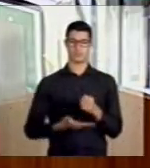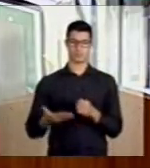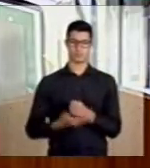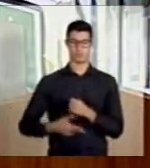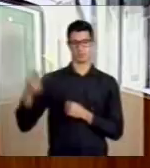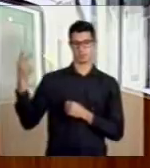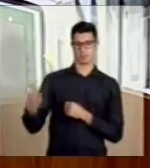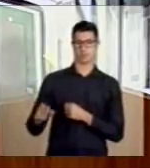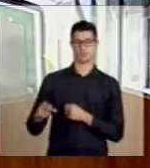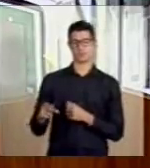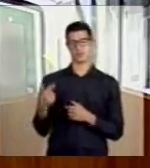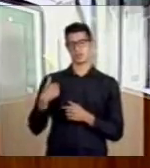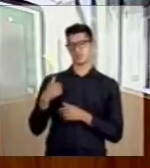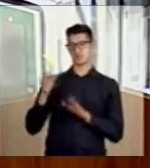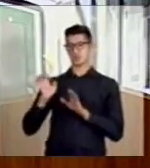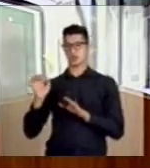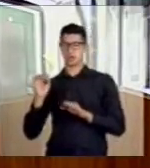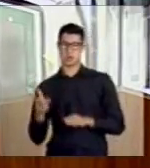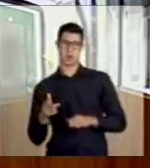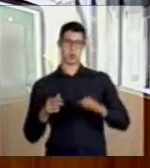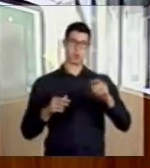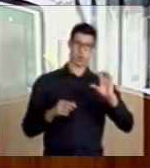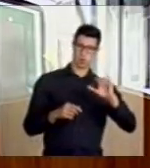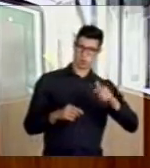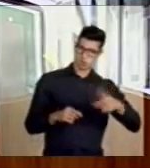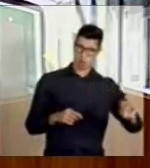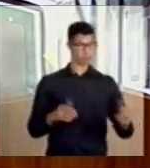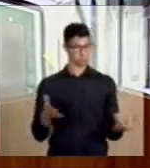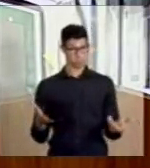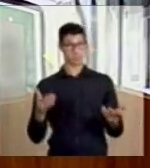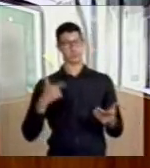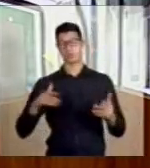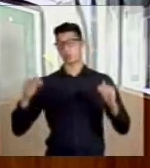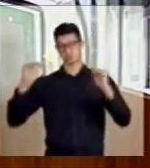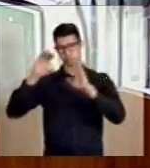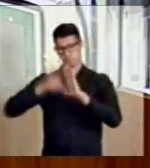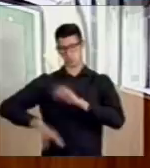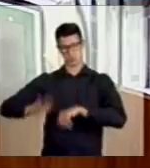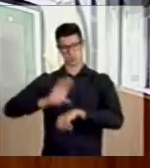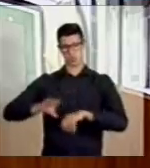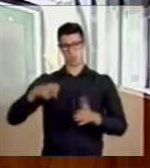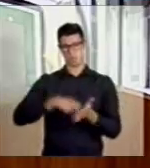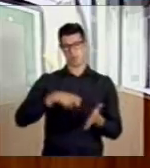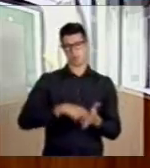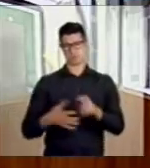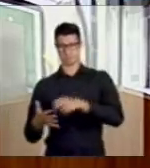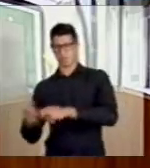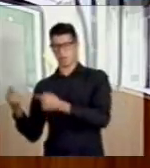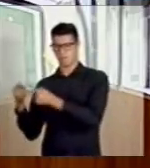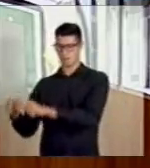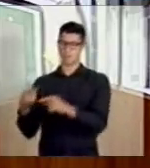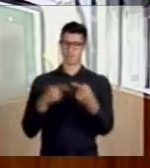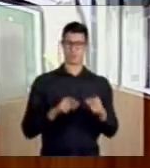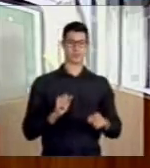sua sexualidade ou gênero. Assim como é inconstitucional punir, perseguir